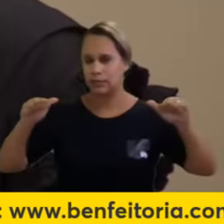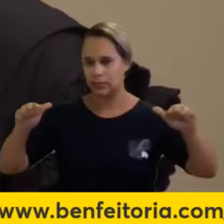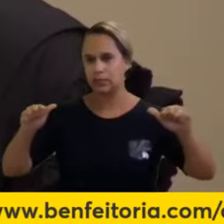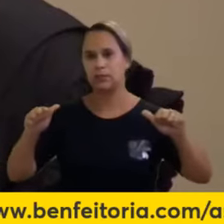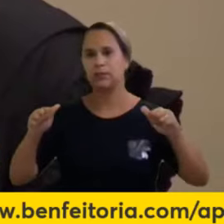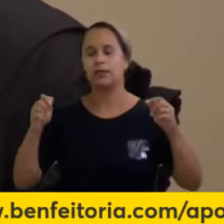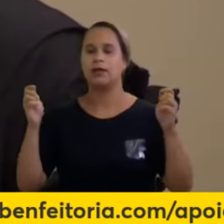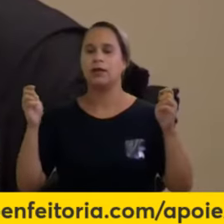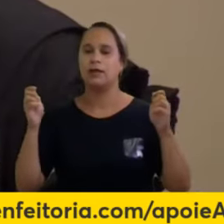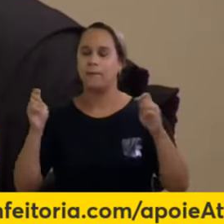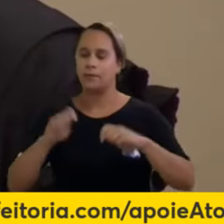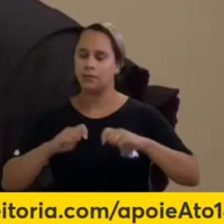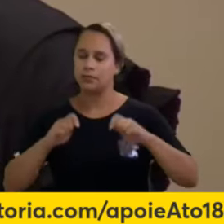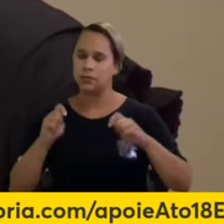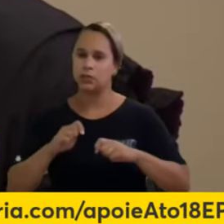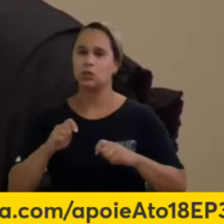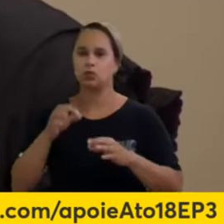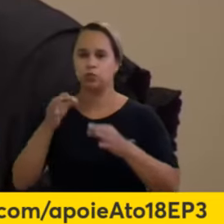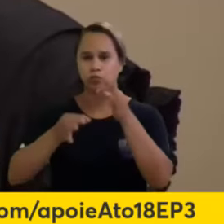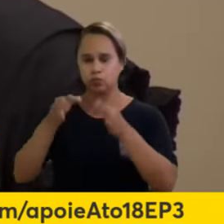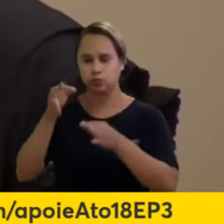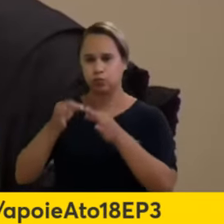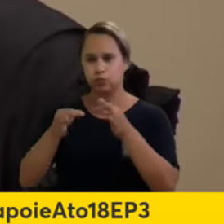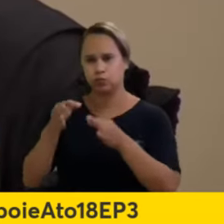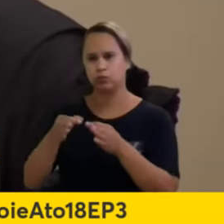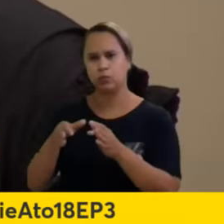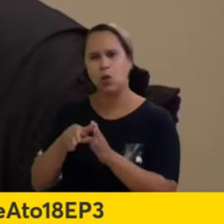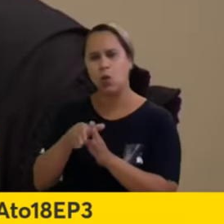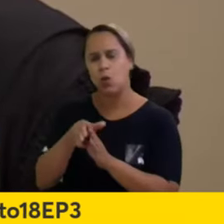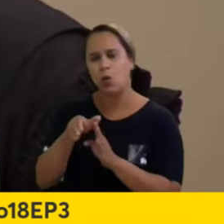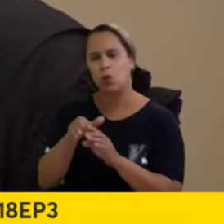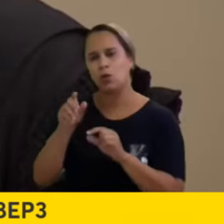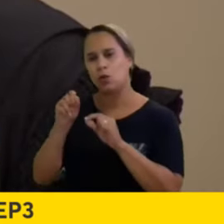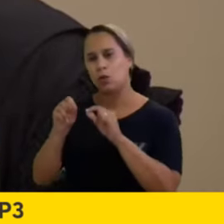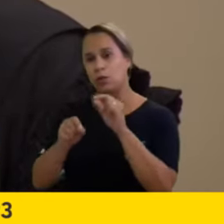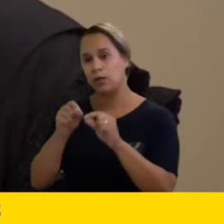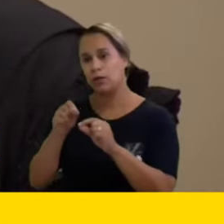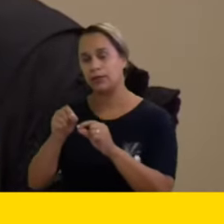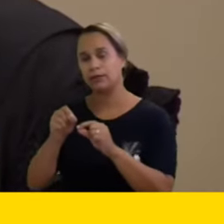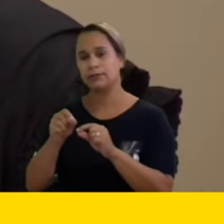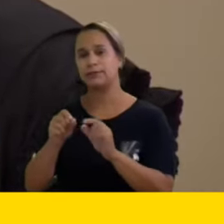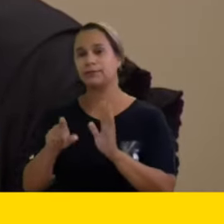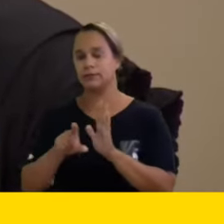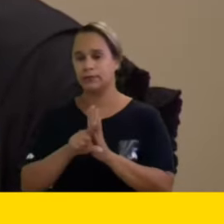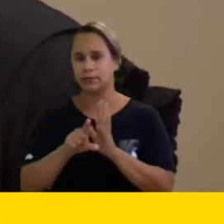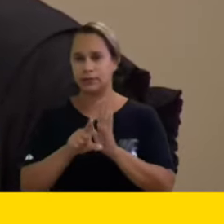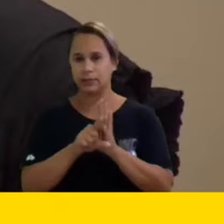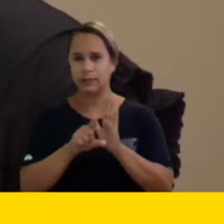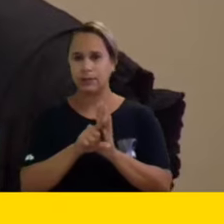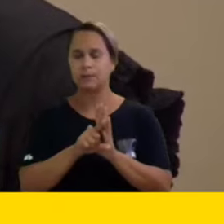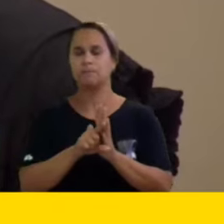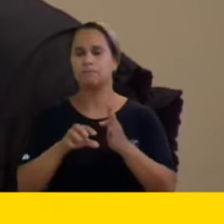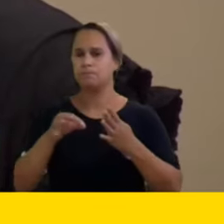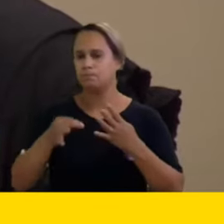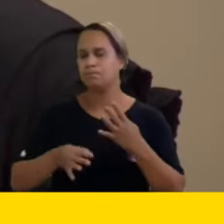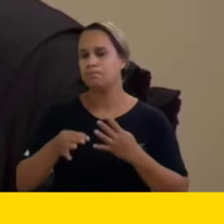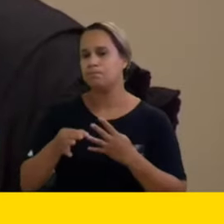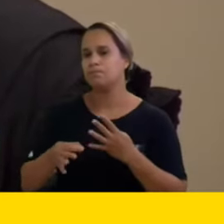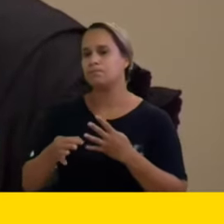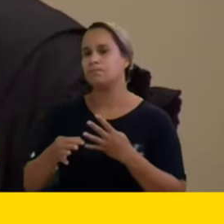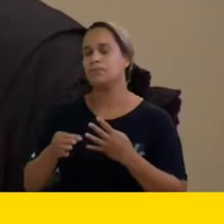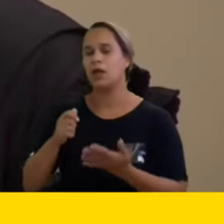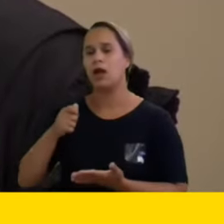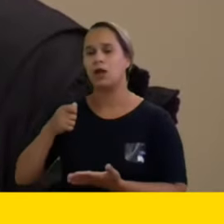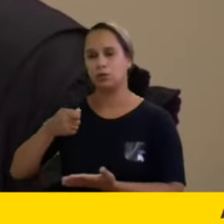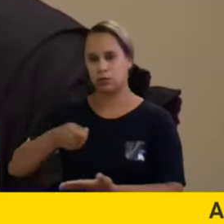partido no período de pré-campanha orientando-se orientando-os sobre o que a legislação e jurisprudência vedam e autorizam pelo valor mensal